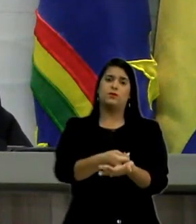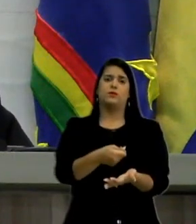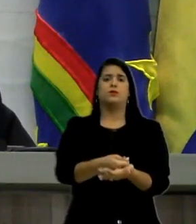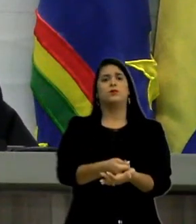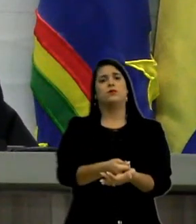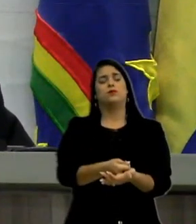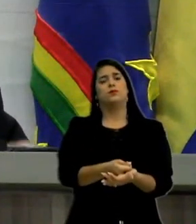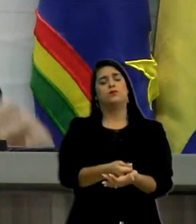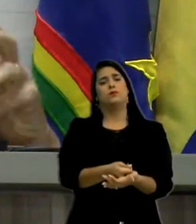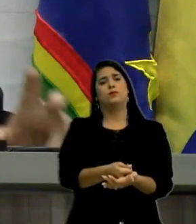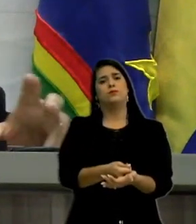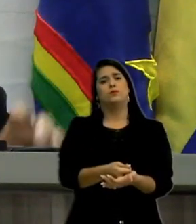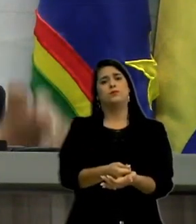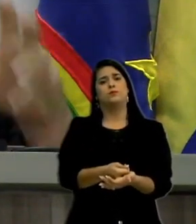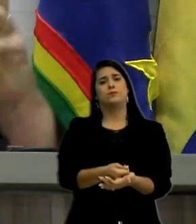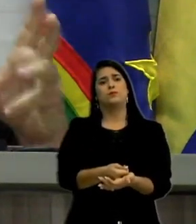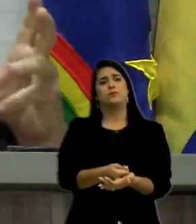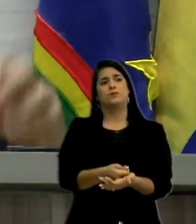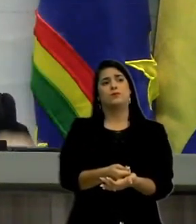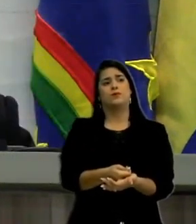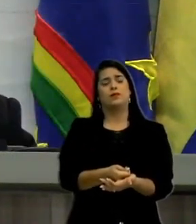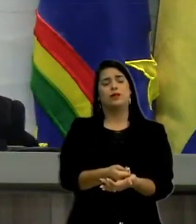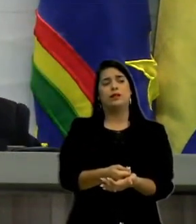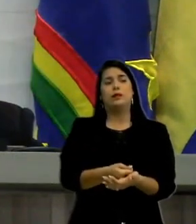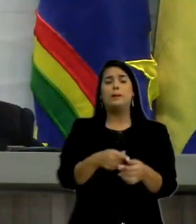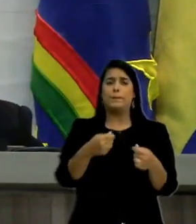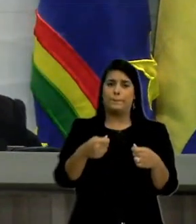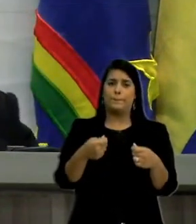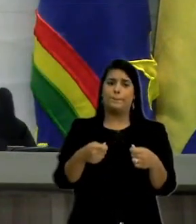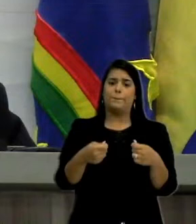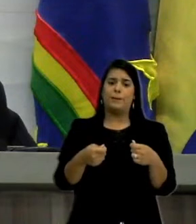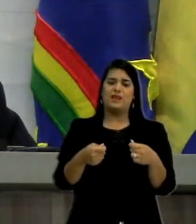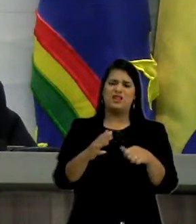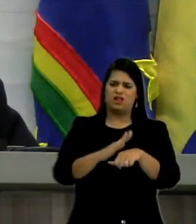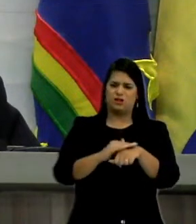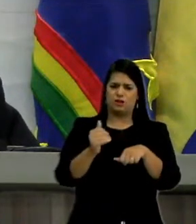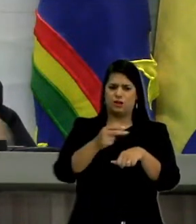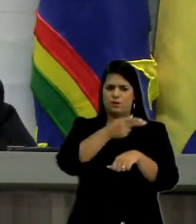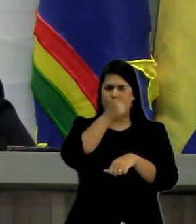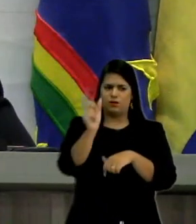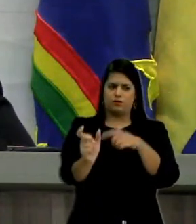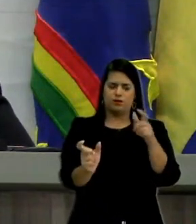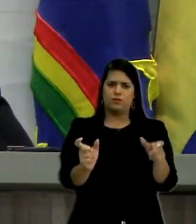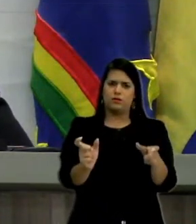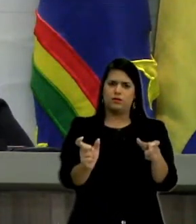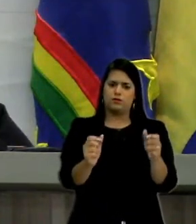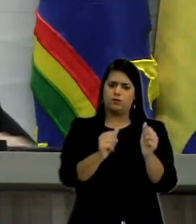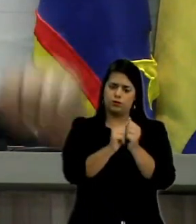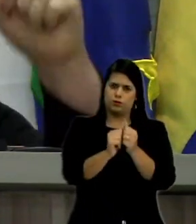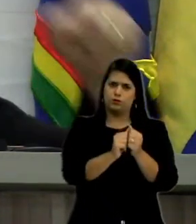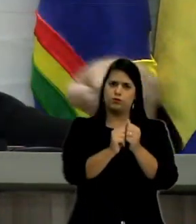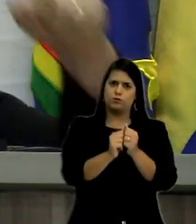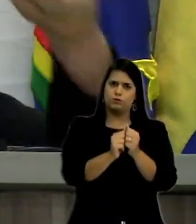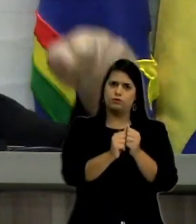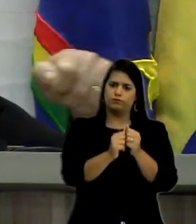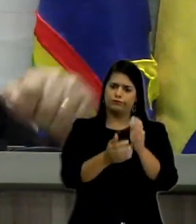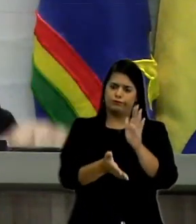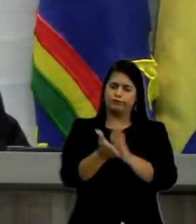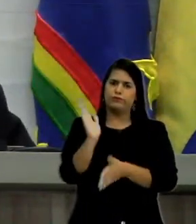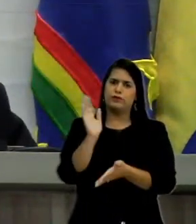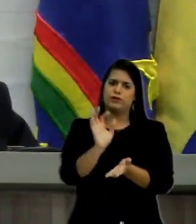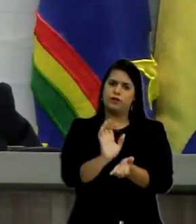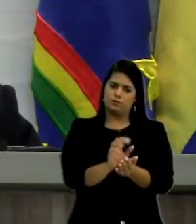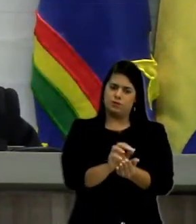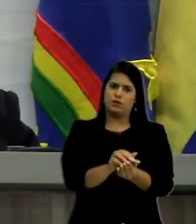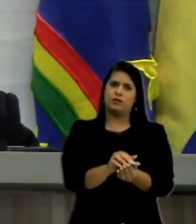razão. A gente tem como, se Deus quiser, reunir as pessoas, chamar quem quiser ir para Recife para fazer um tumulto lá na